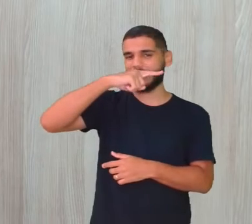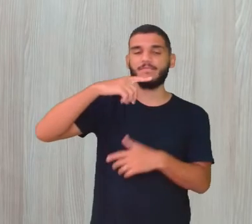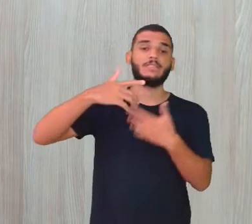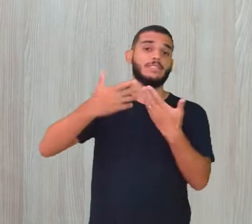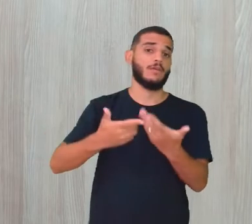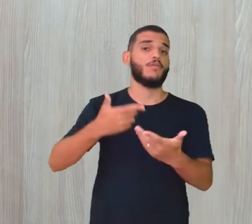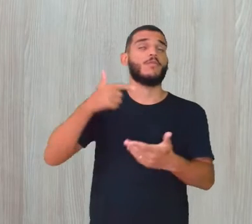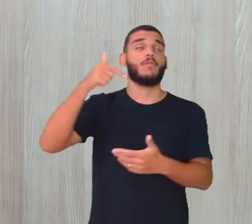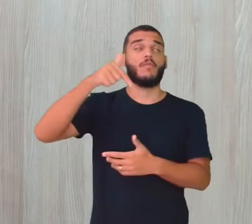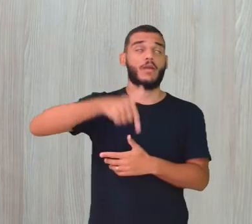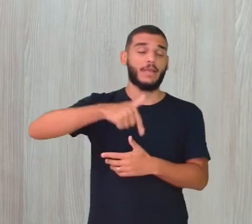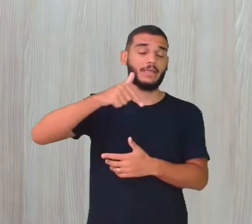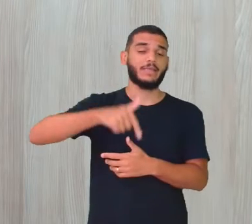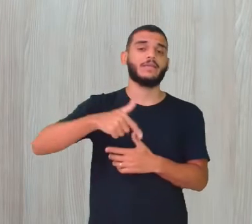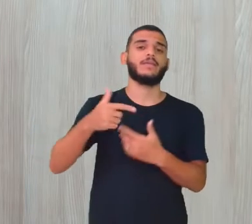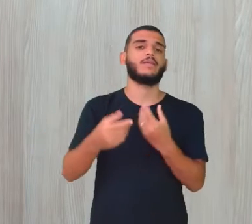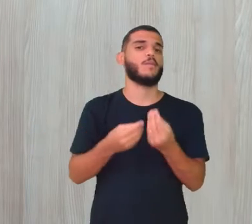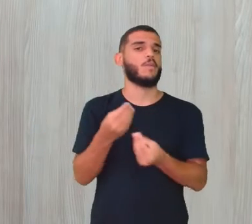né,